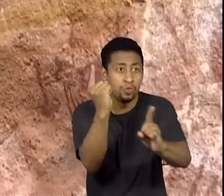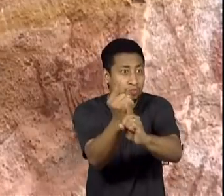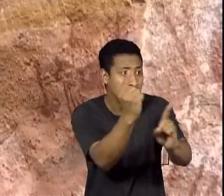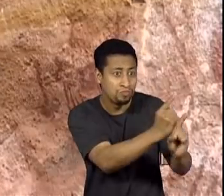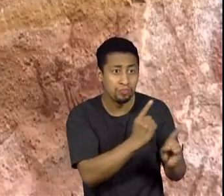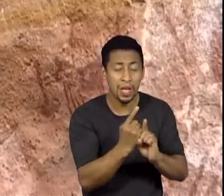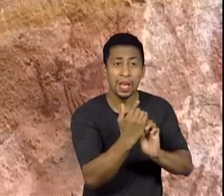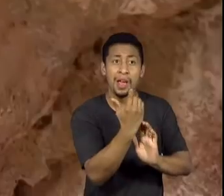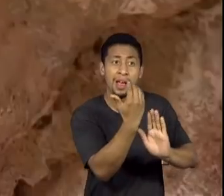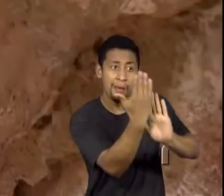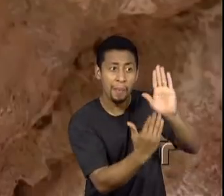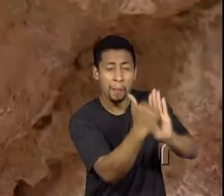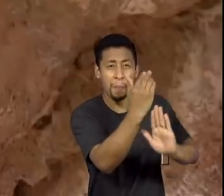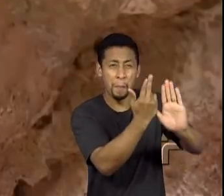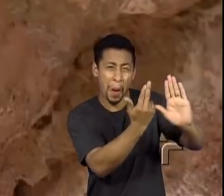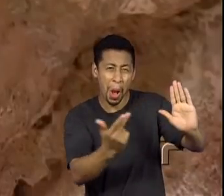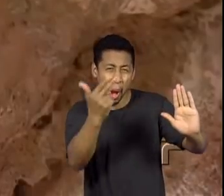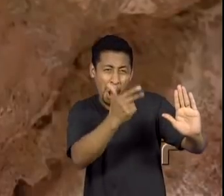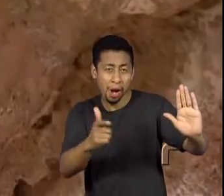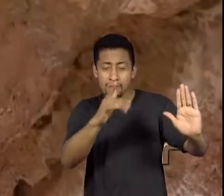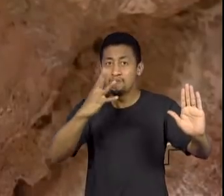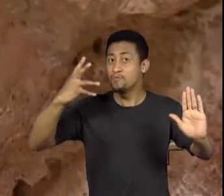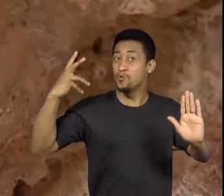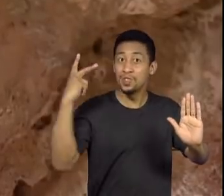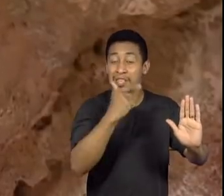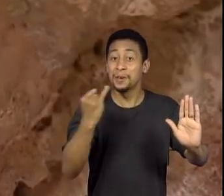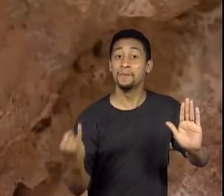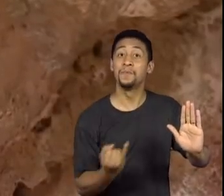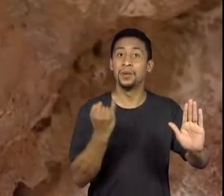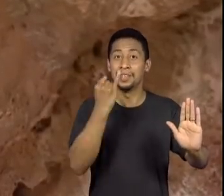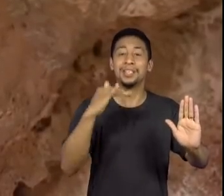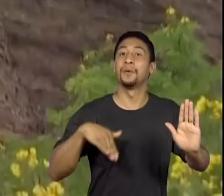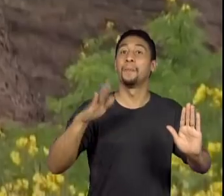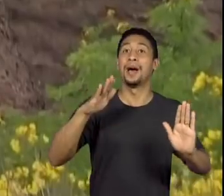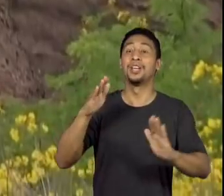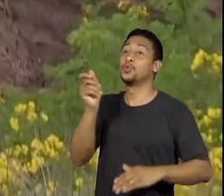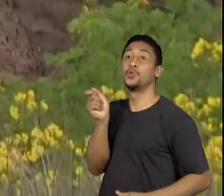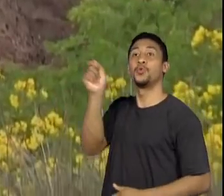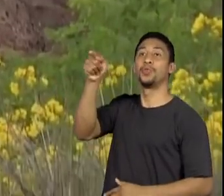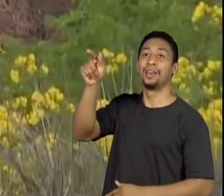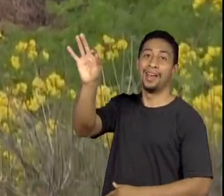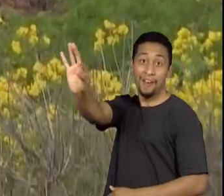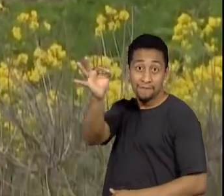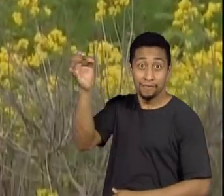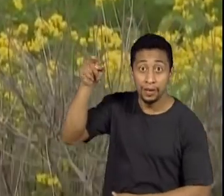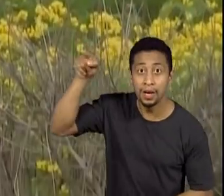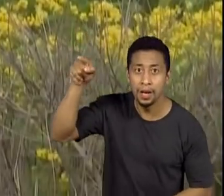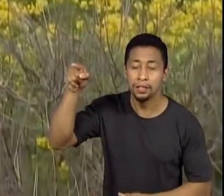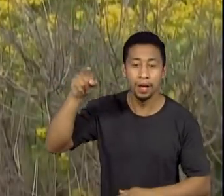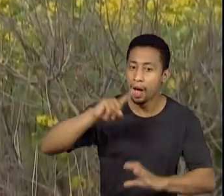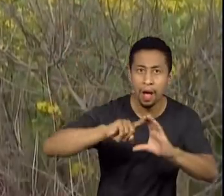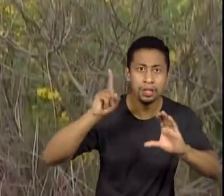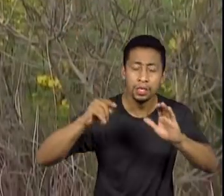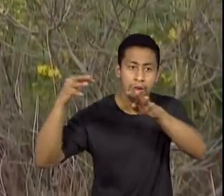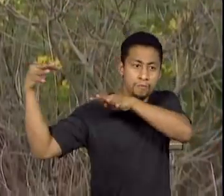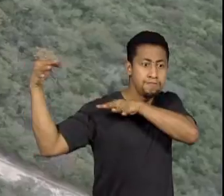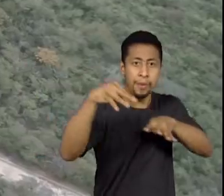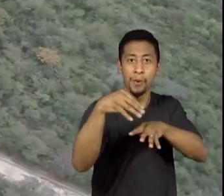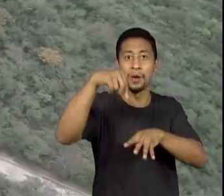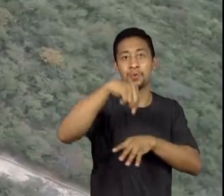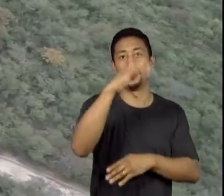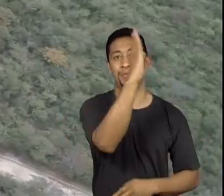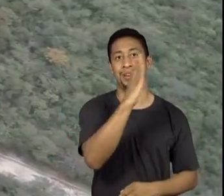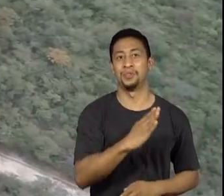são tão bonitas e tão importantes quanto as do sul da França, isso muda a ciência no Brasil.